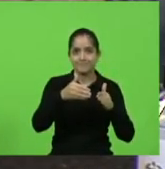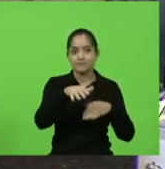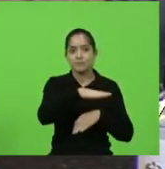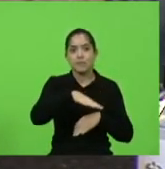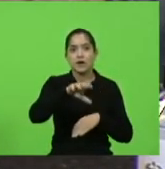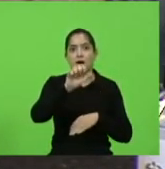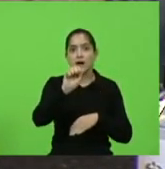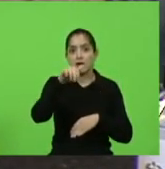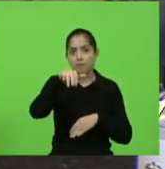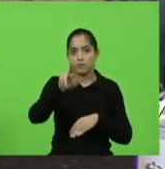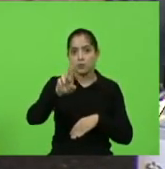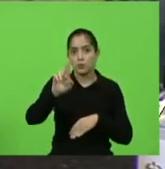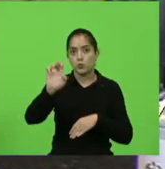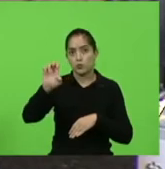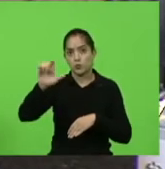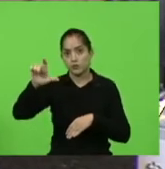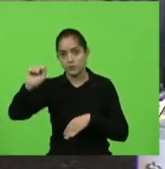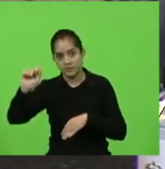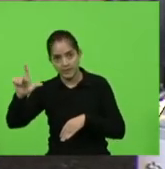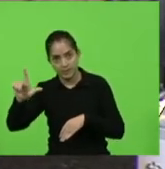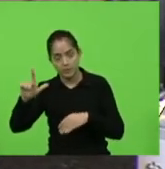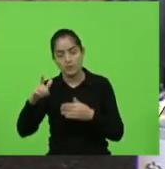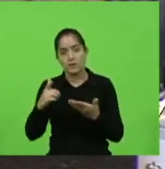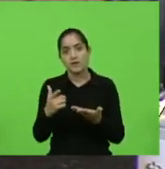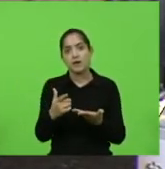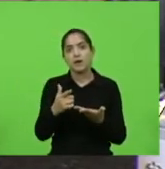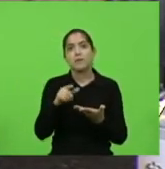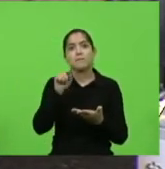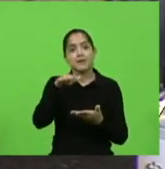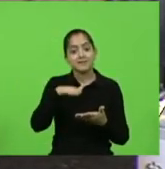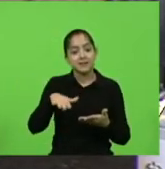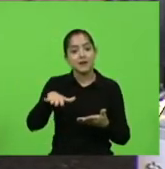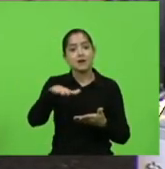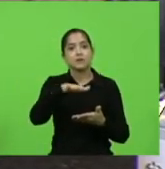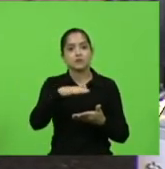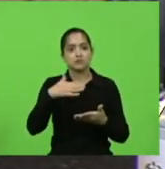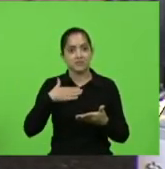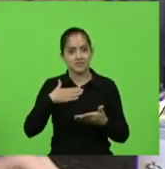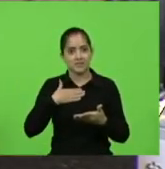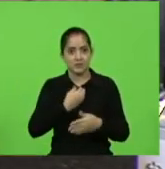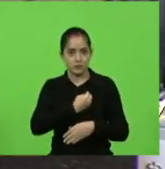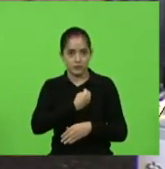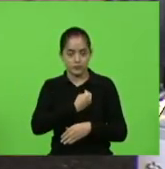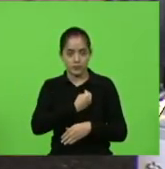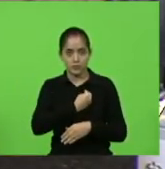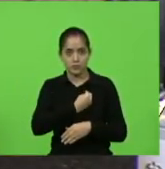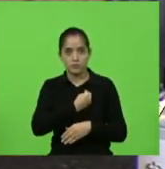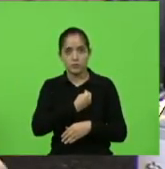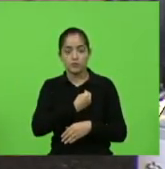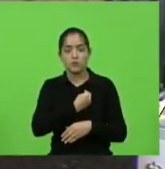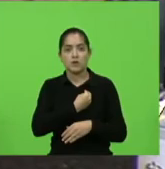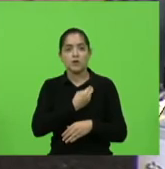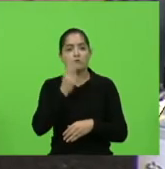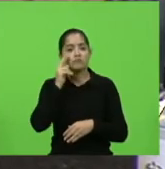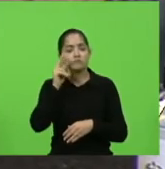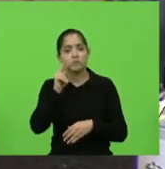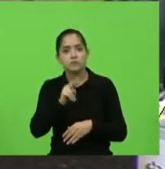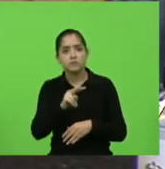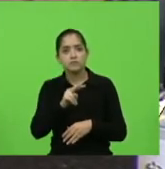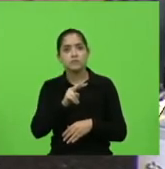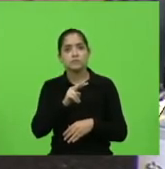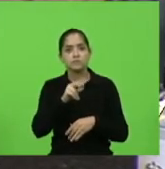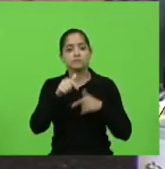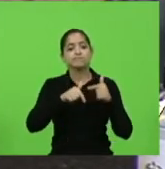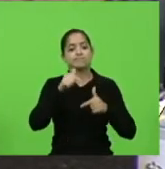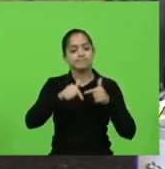REC, a MESC, mas eu só vou pensar que a região da Murel, que é a região onde eu moro, e quando eu olho para os trabalhos